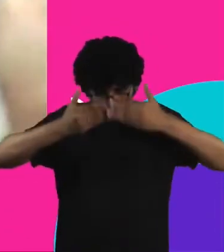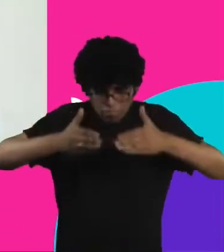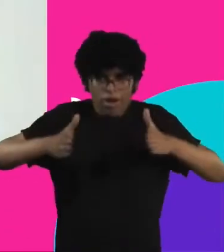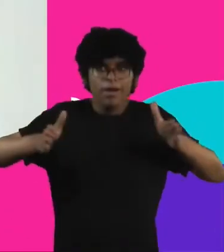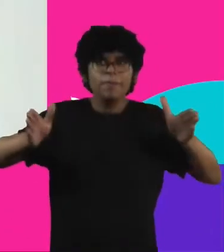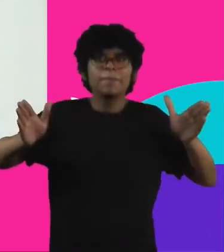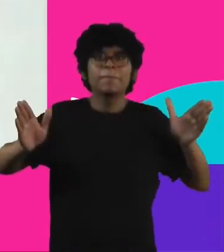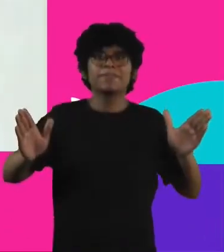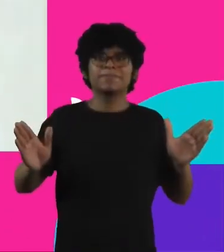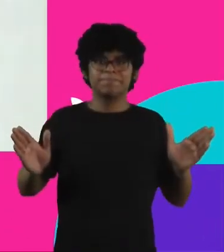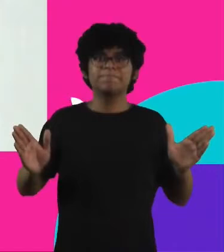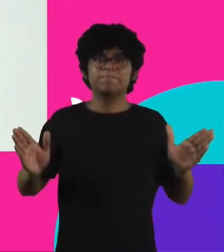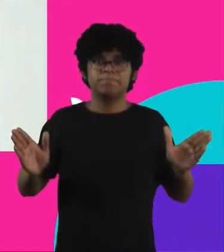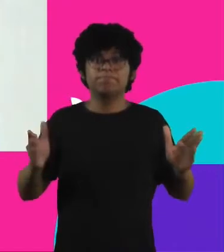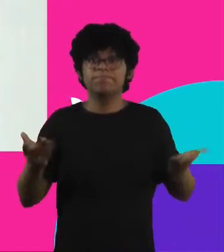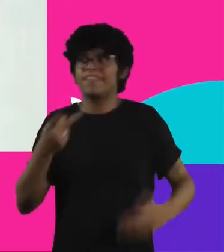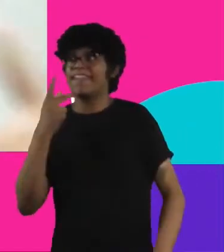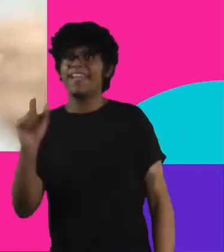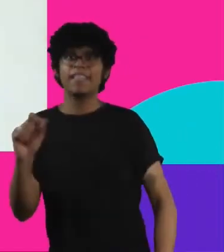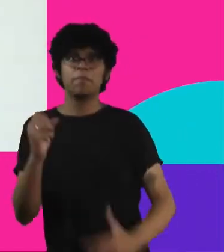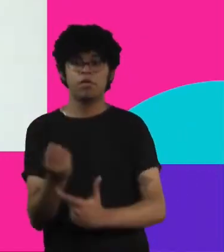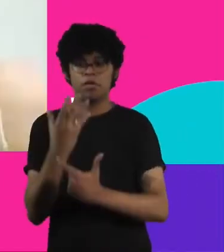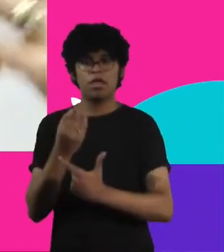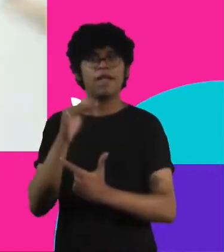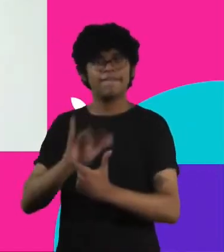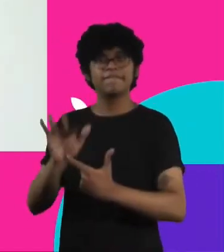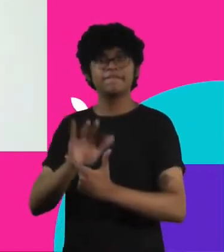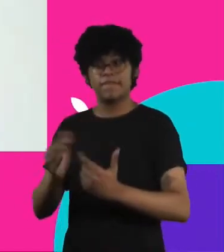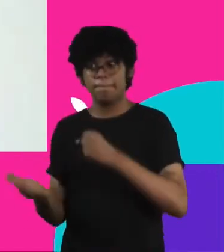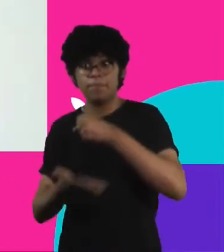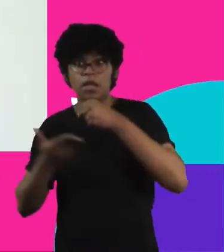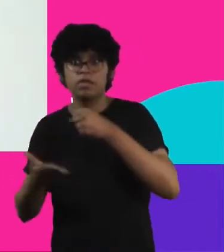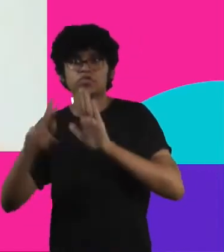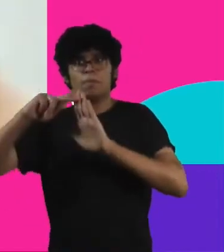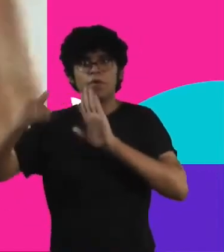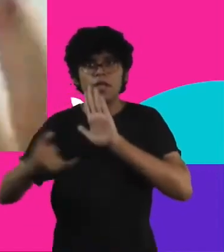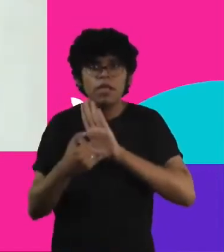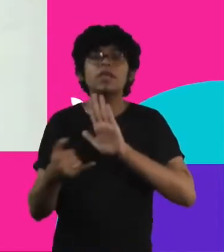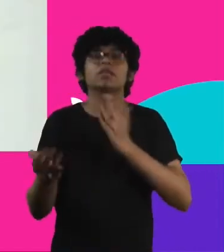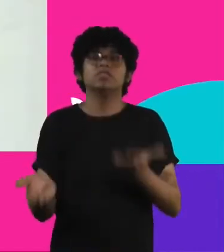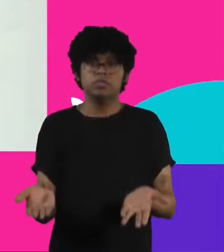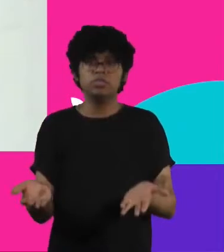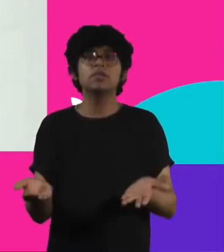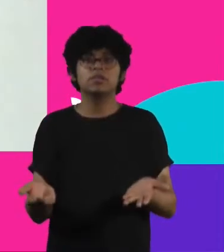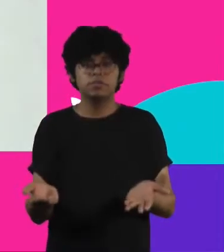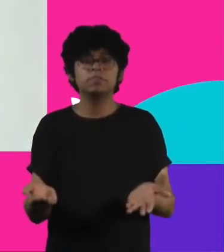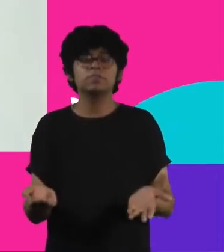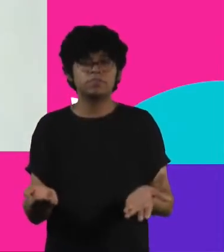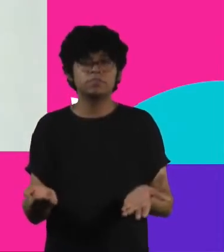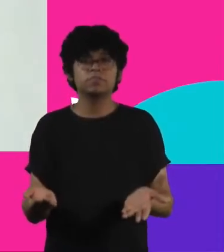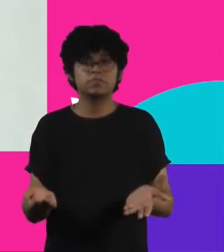Então, falar também de alfabetização básica, com o programa de educação de jovens adultos, falar também